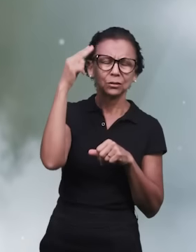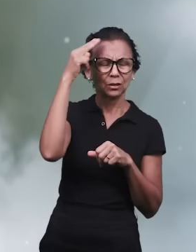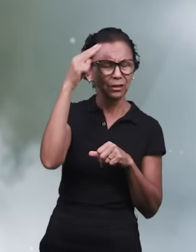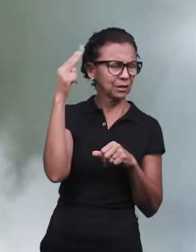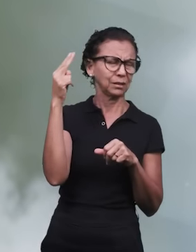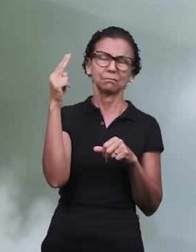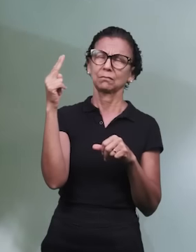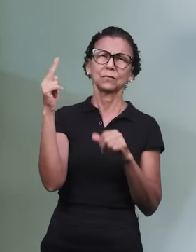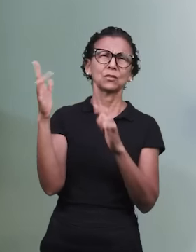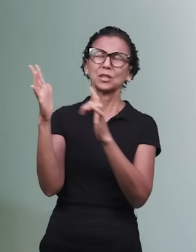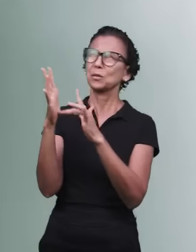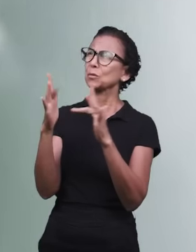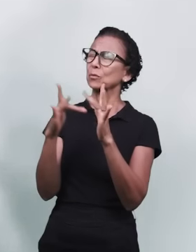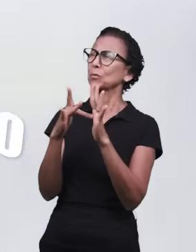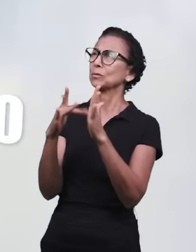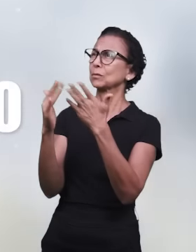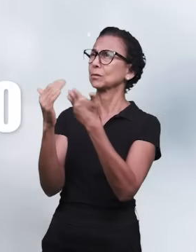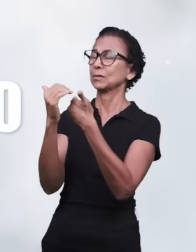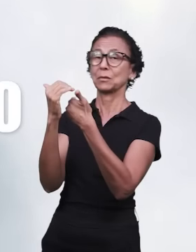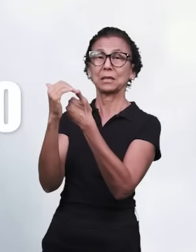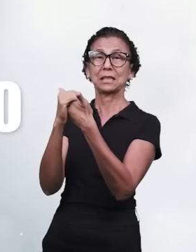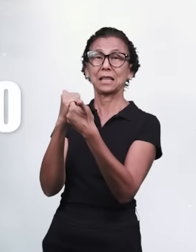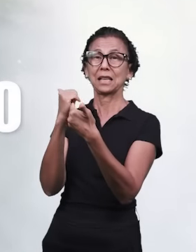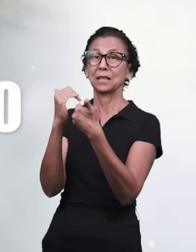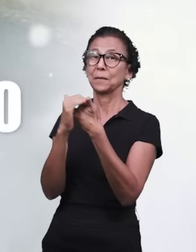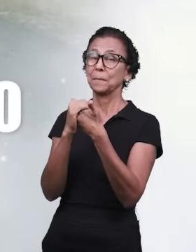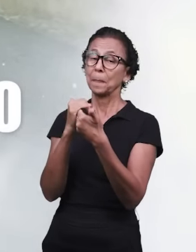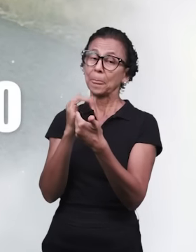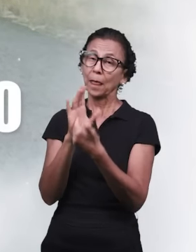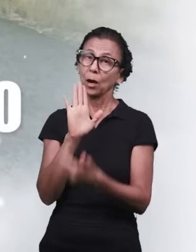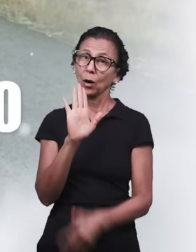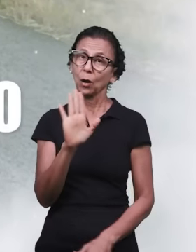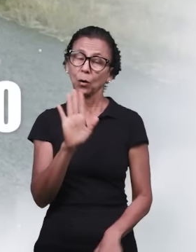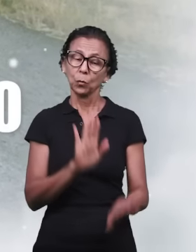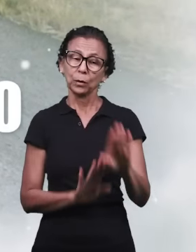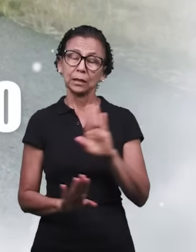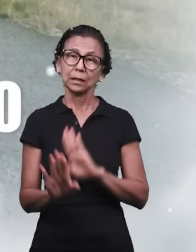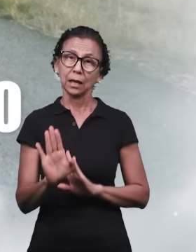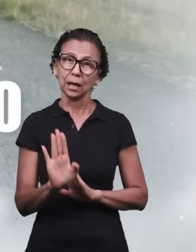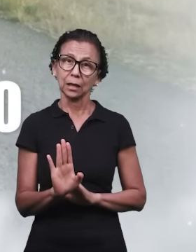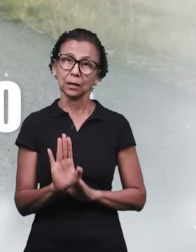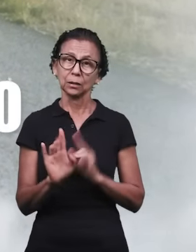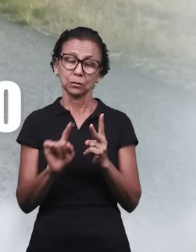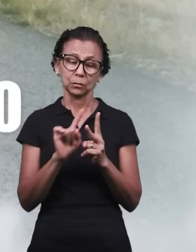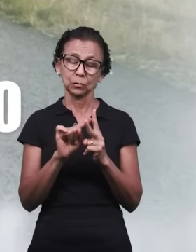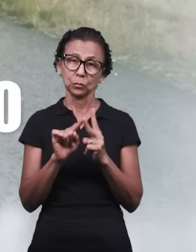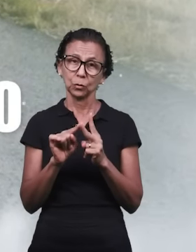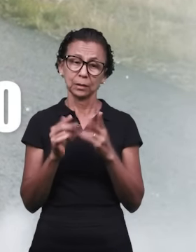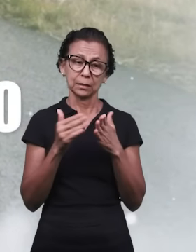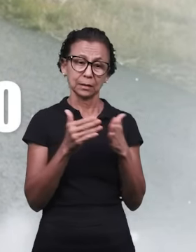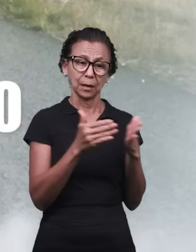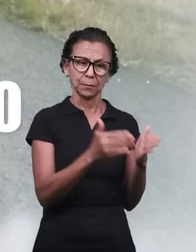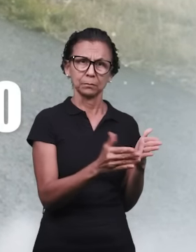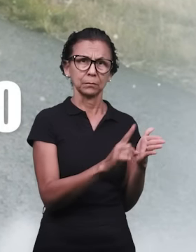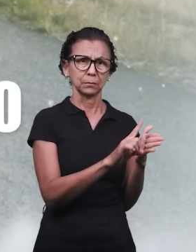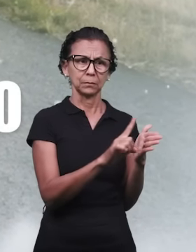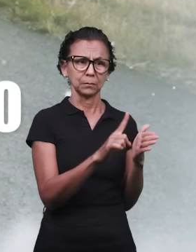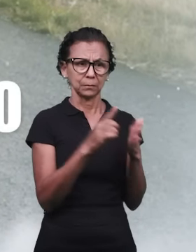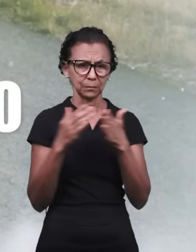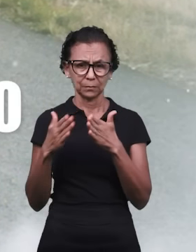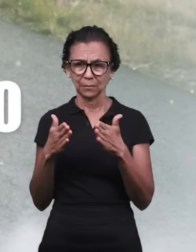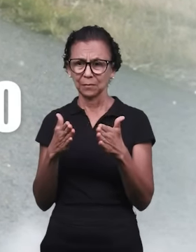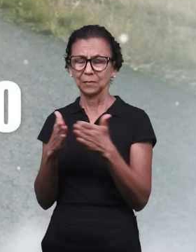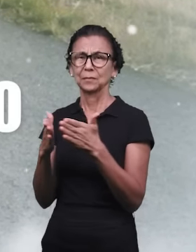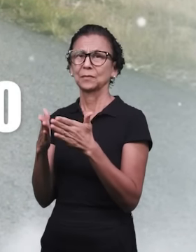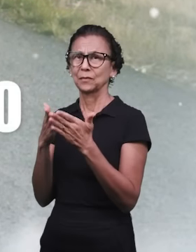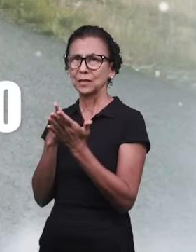me deu. Não sigas por outro caminho, que a